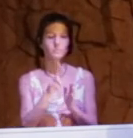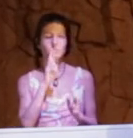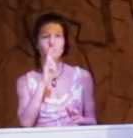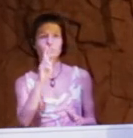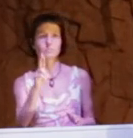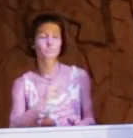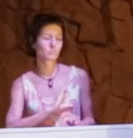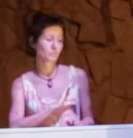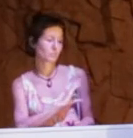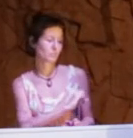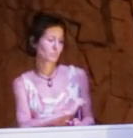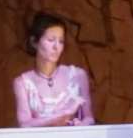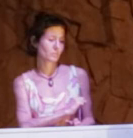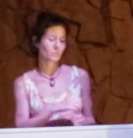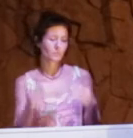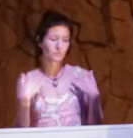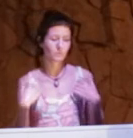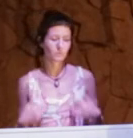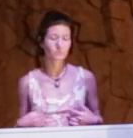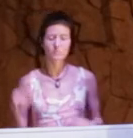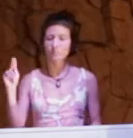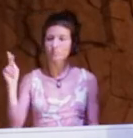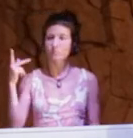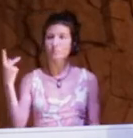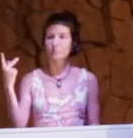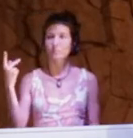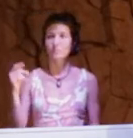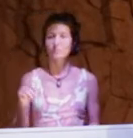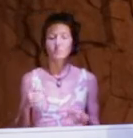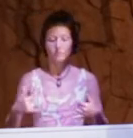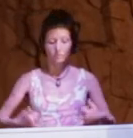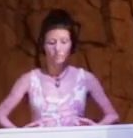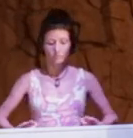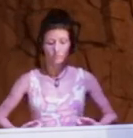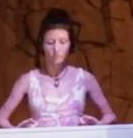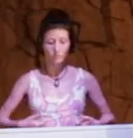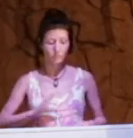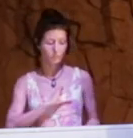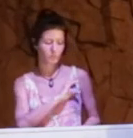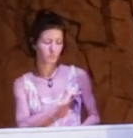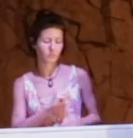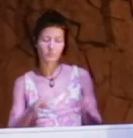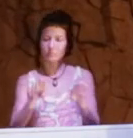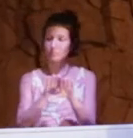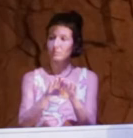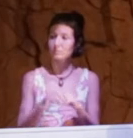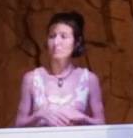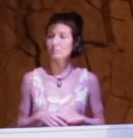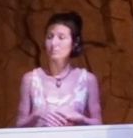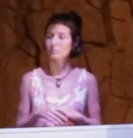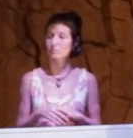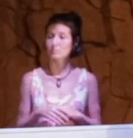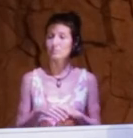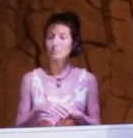isso. Vamos pensar no corpo do negro, ele também sofre, ele também ama, né? E a representação dele não pode ser só o que está ali automático